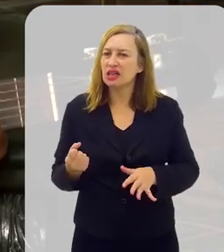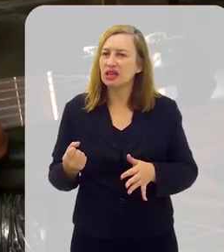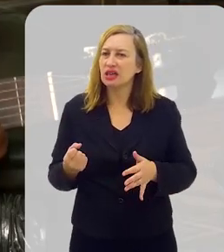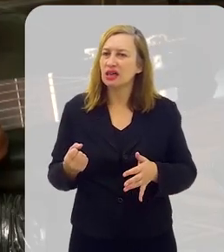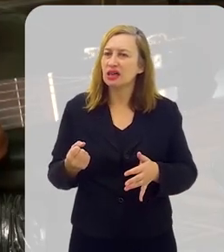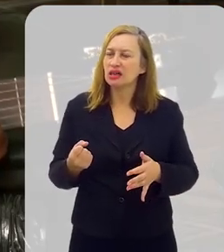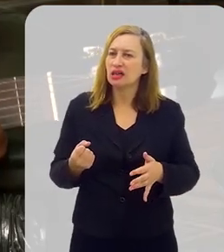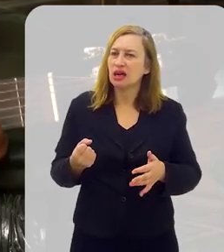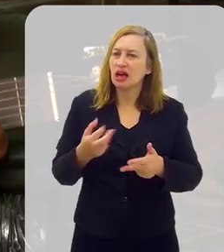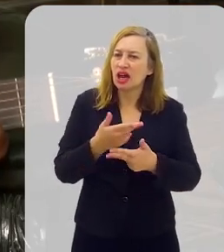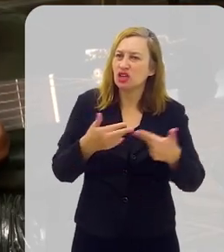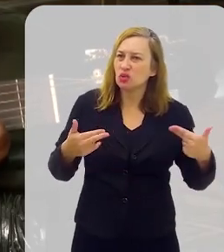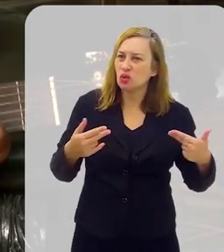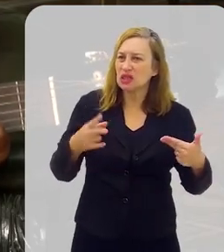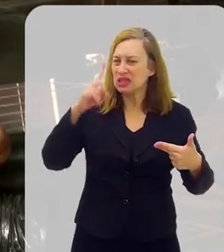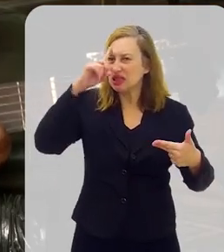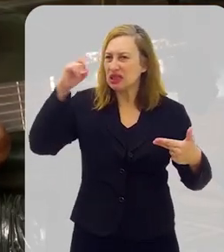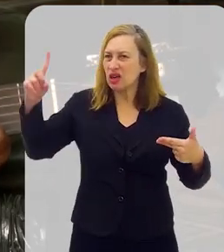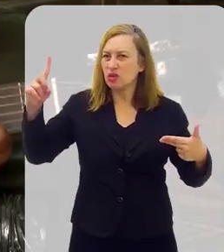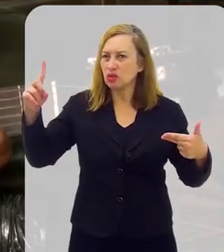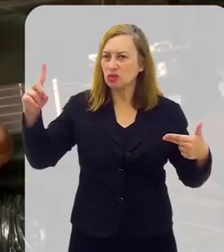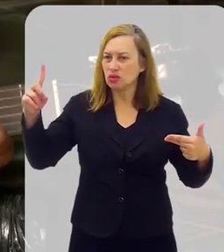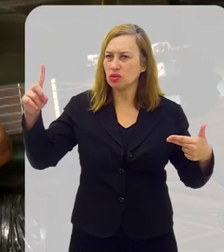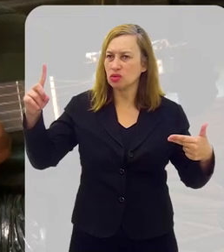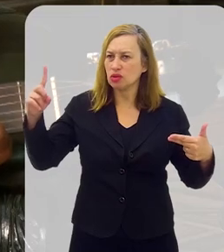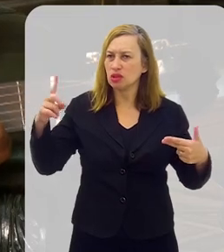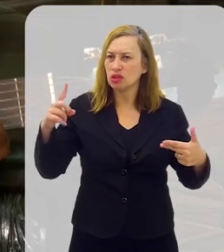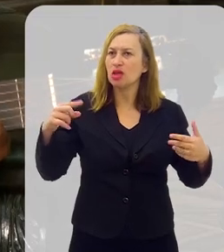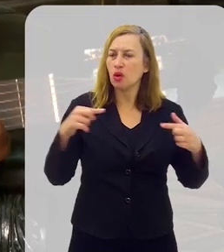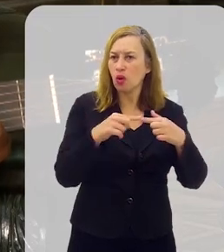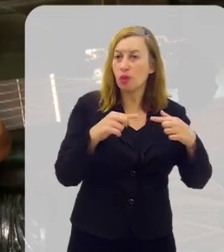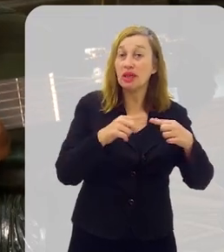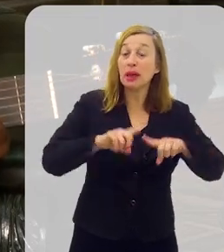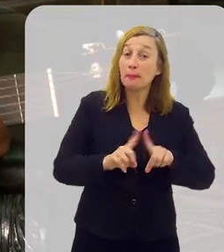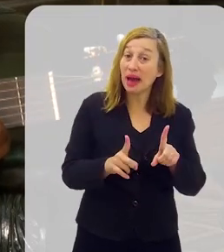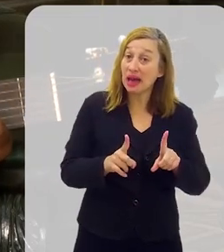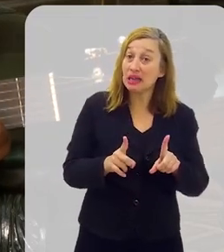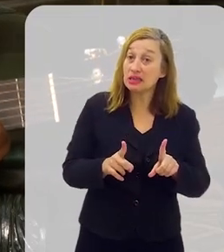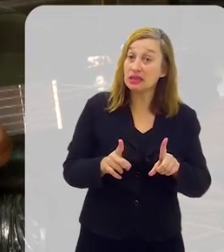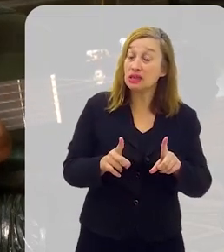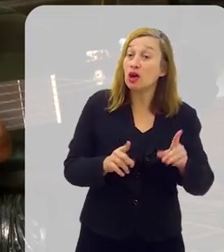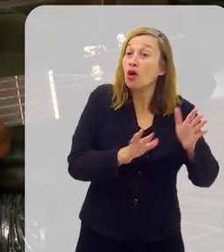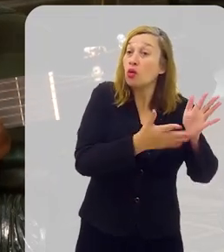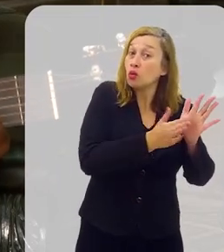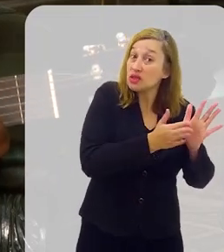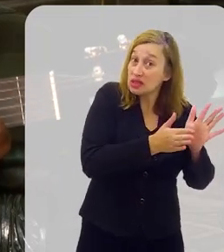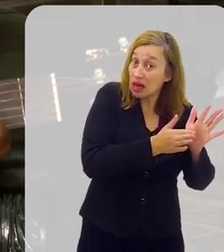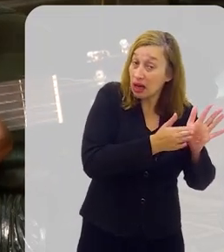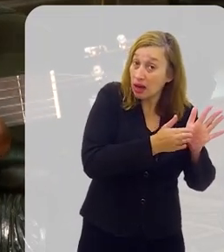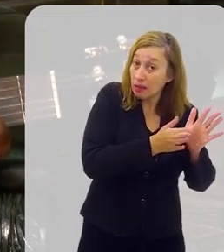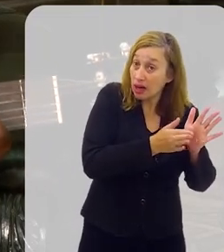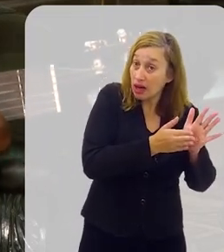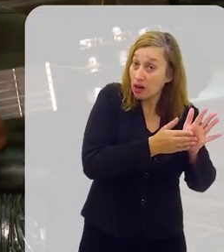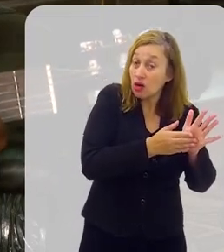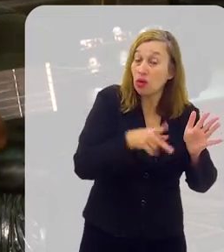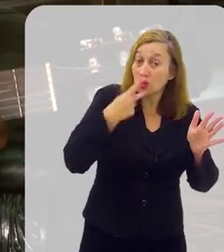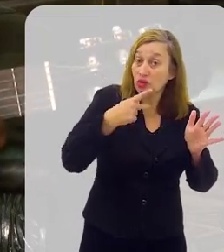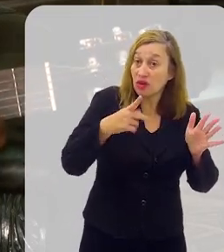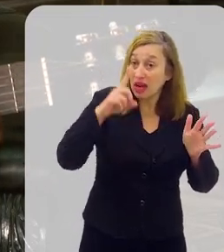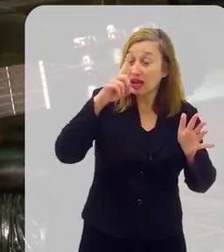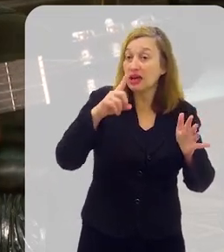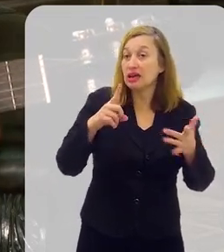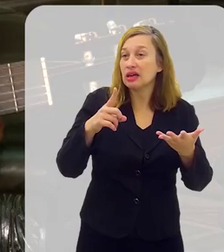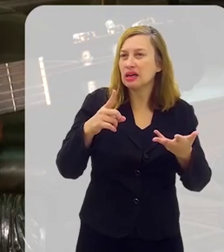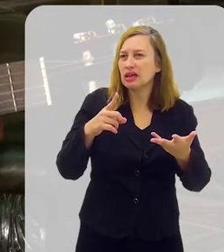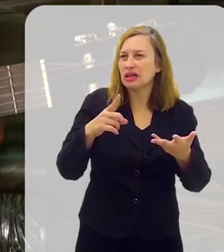samba, ele, quando você não profere as coisas de Deus, uhum, ele não combina, não combina com Deus.